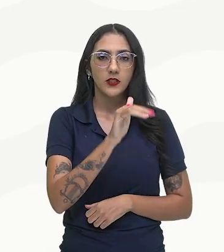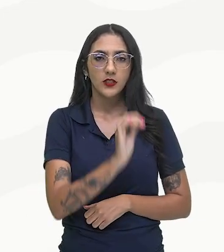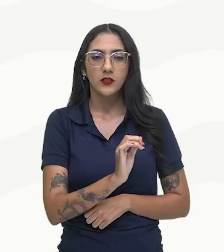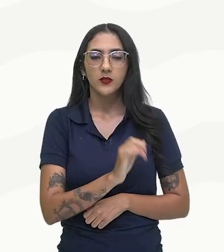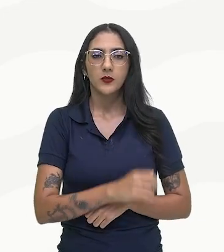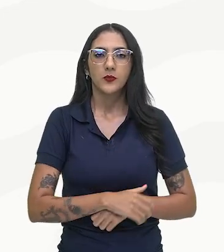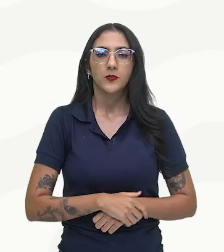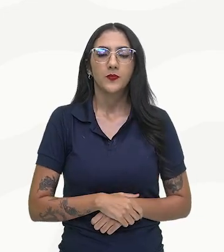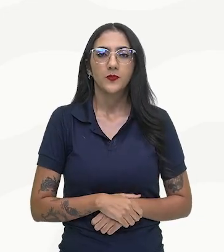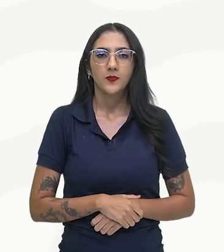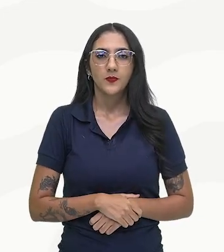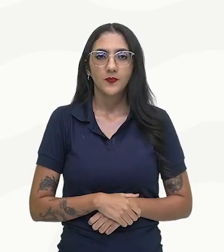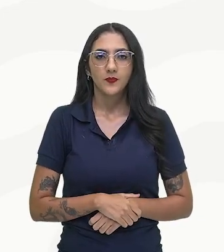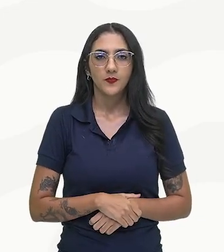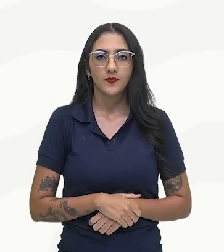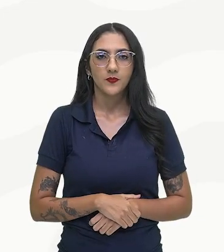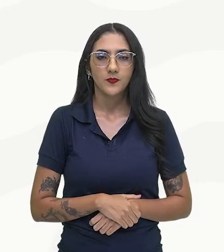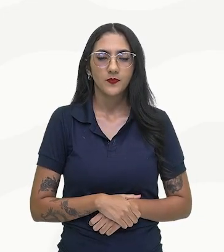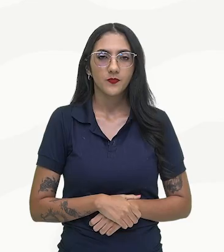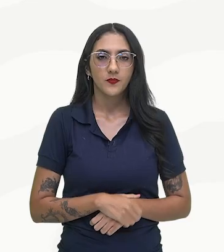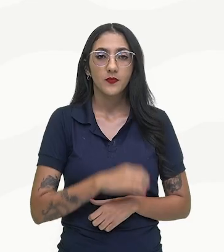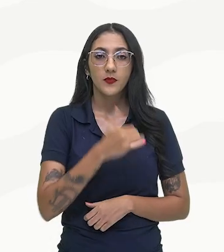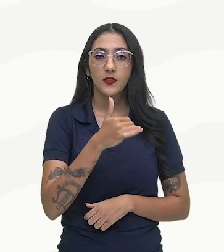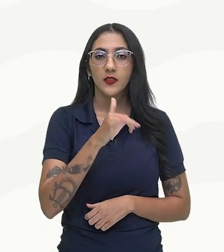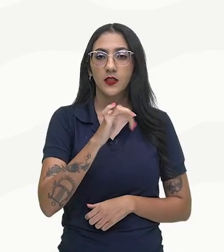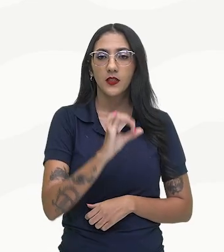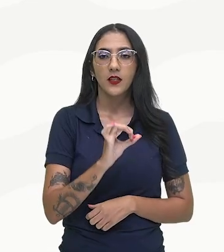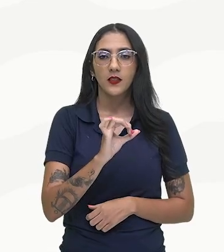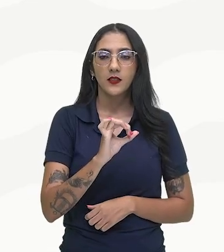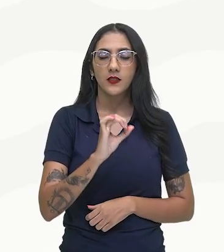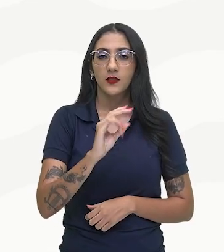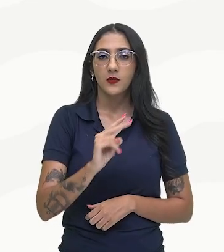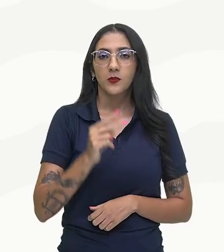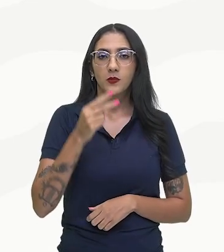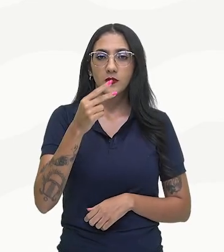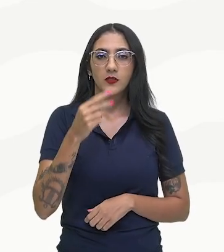igual a 10 ao quadrado